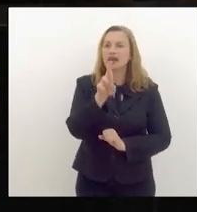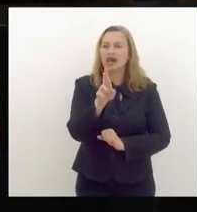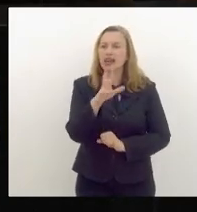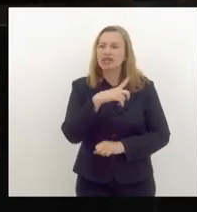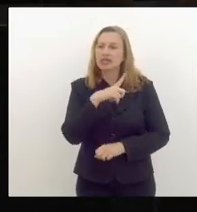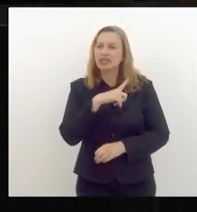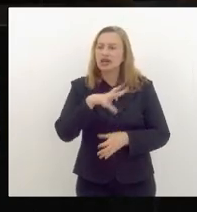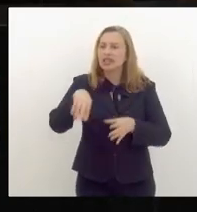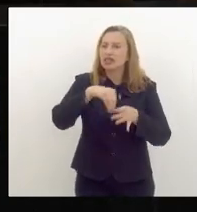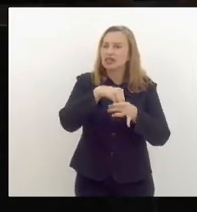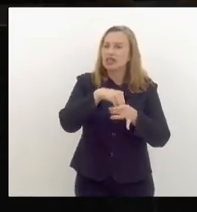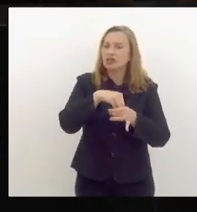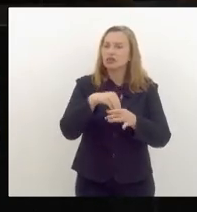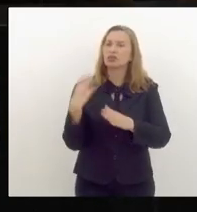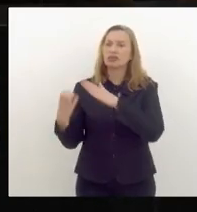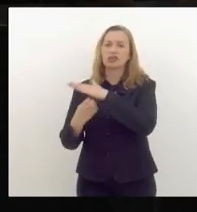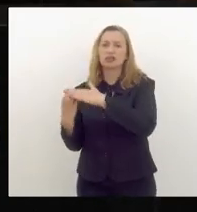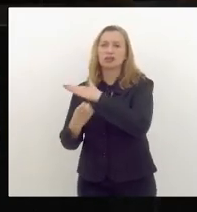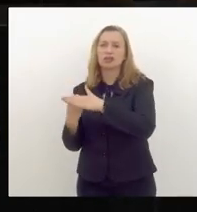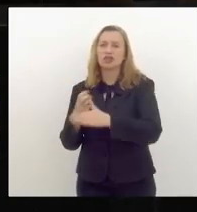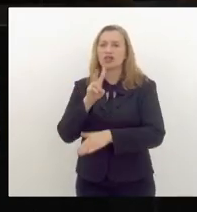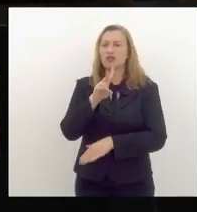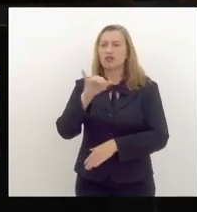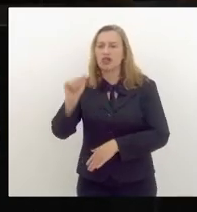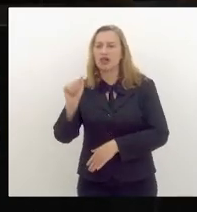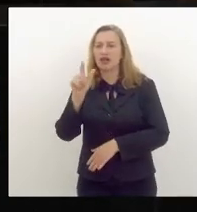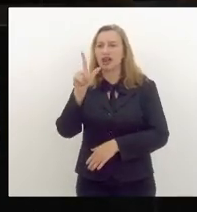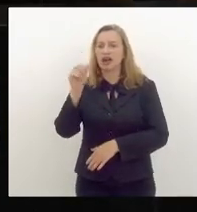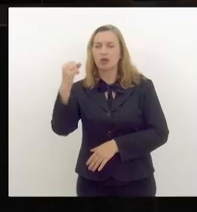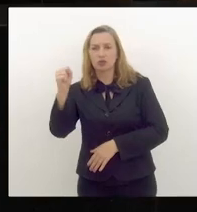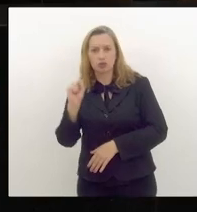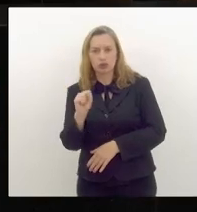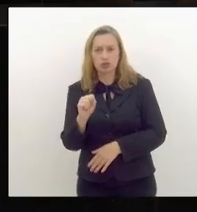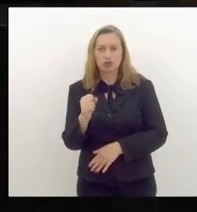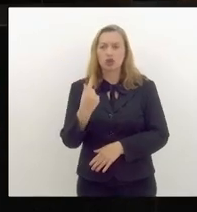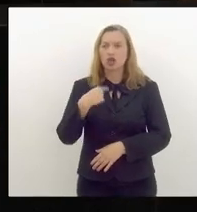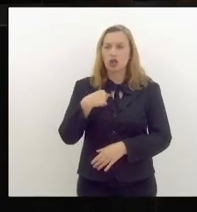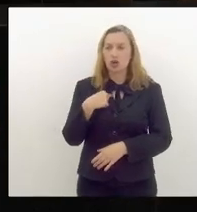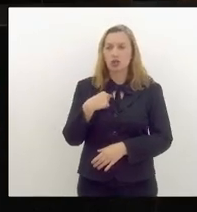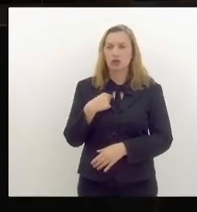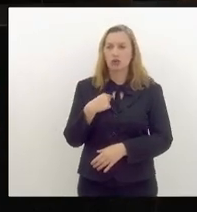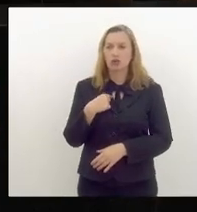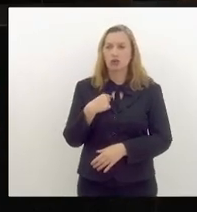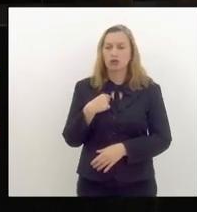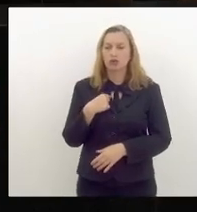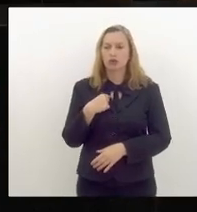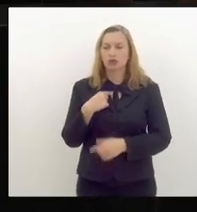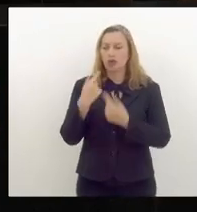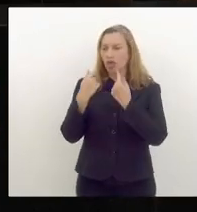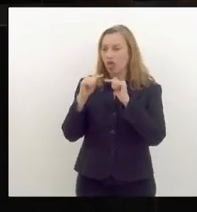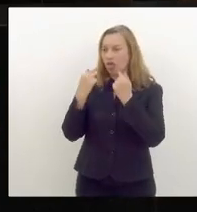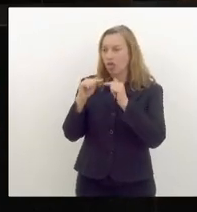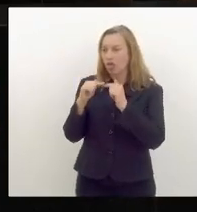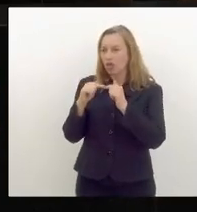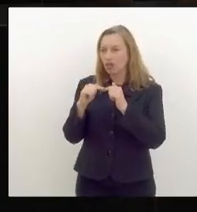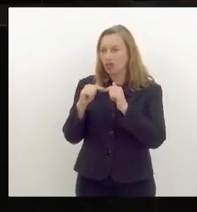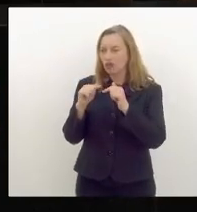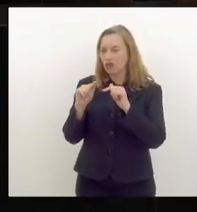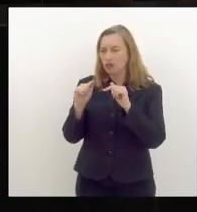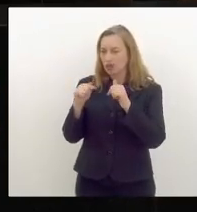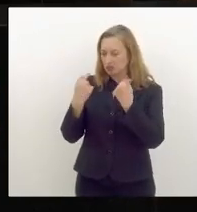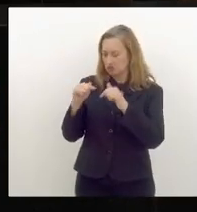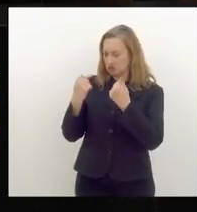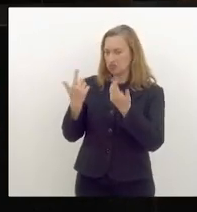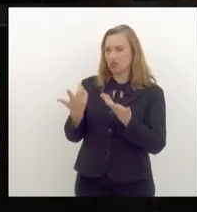dentro dessa concessionária Via Lagos e eu fui objeto de críticas e